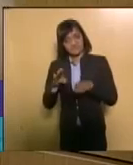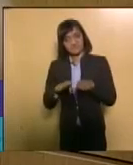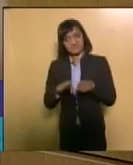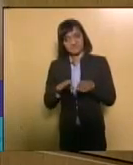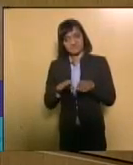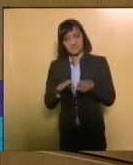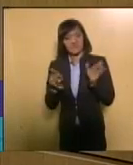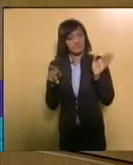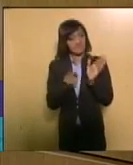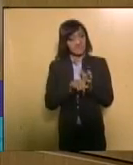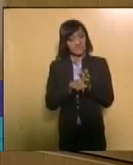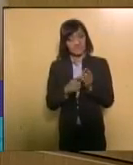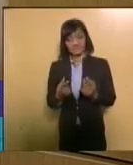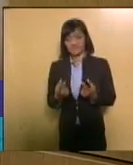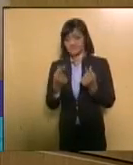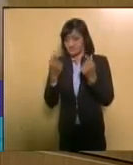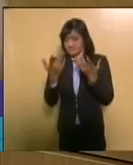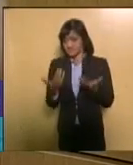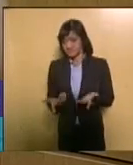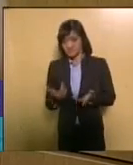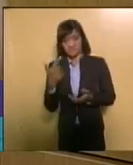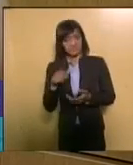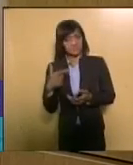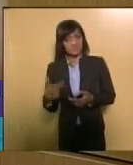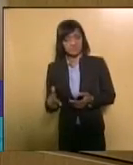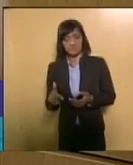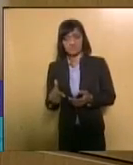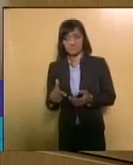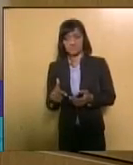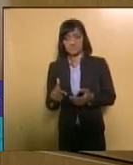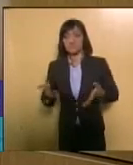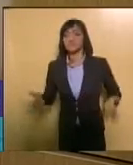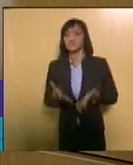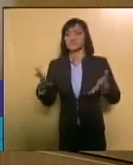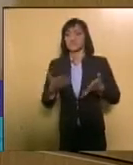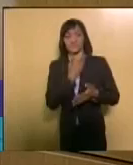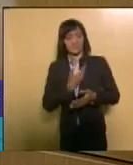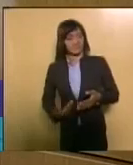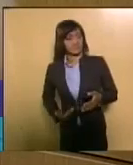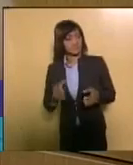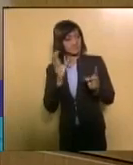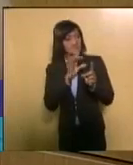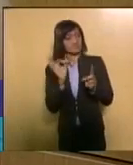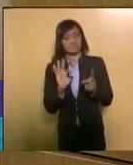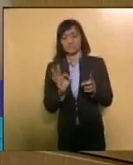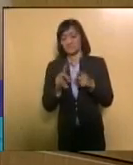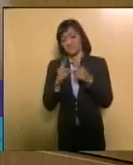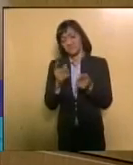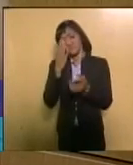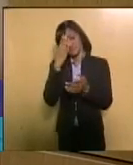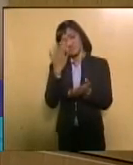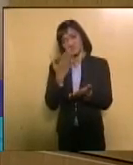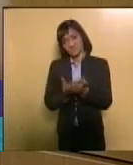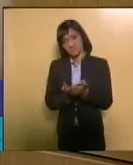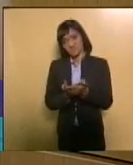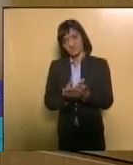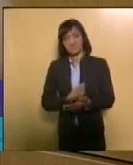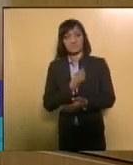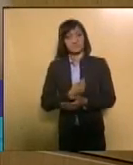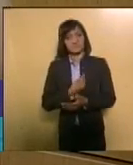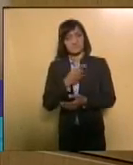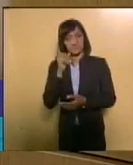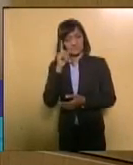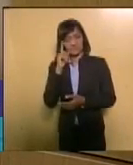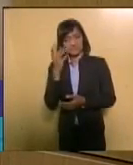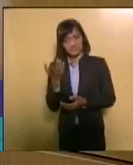próprios recursos e não tem nenhum tipo de incentivo do estado para para continuar se qualificando mas faz isso porque acredita no seu dia a dia acredita no que